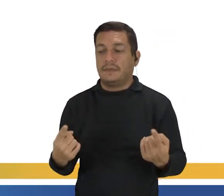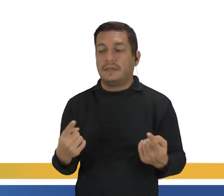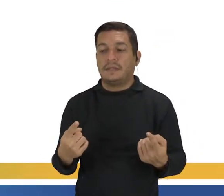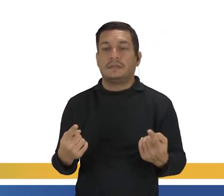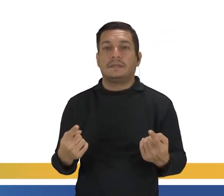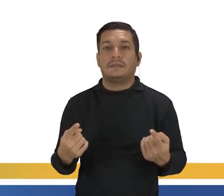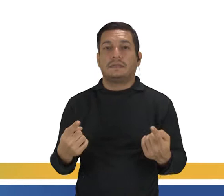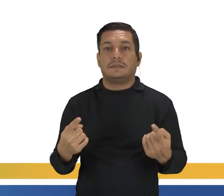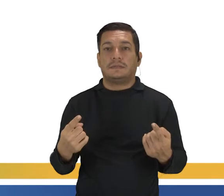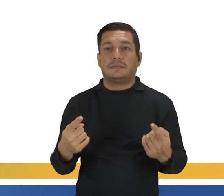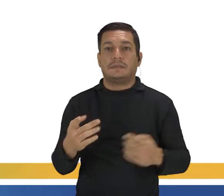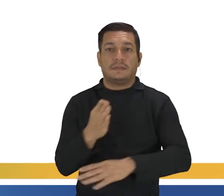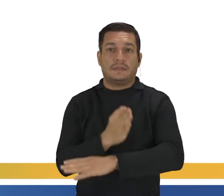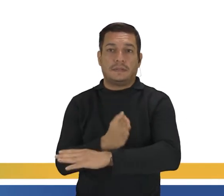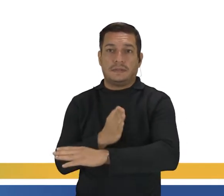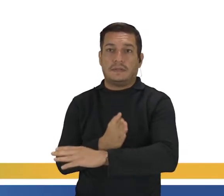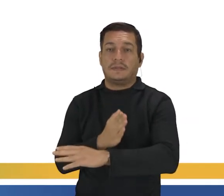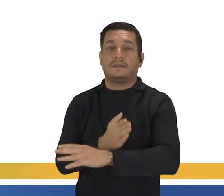Idade Média,